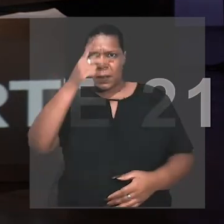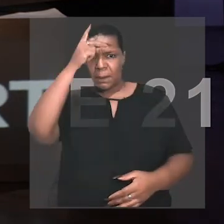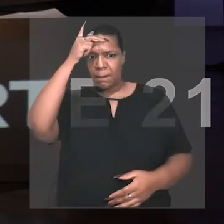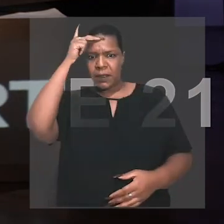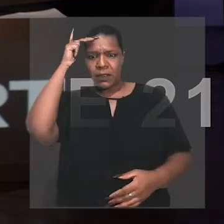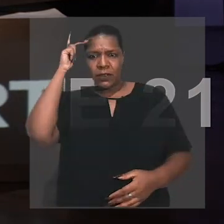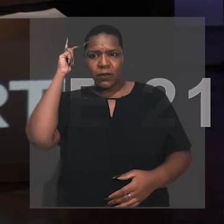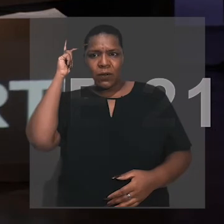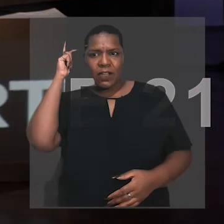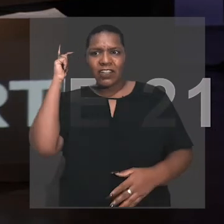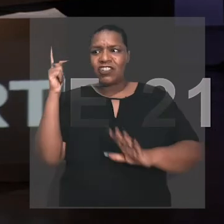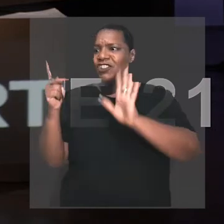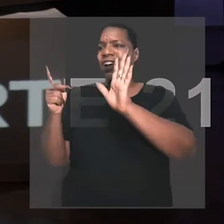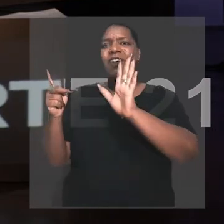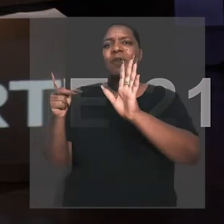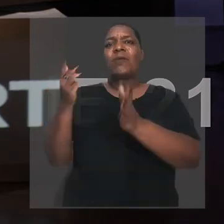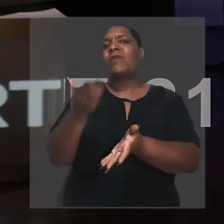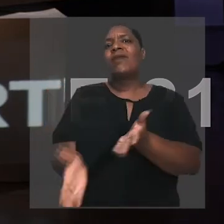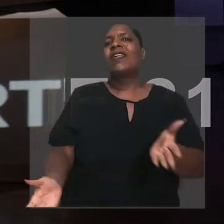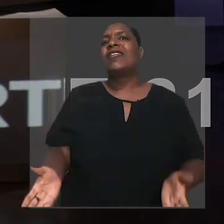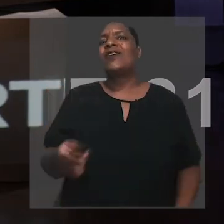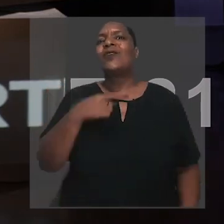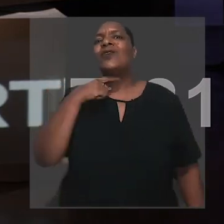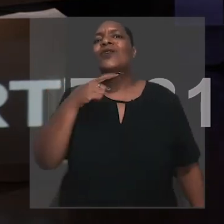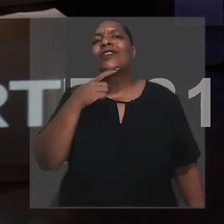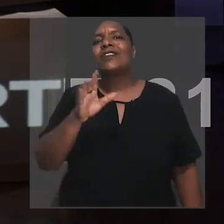Você já perdeu alguém sem dizer tchau?